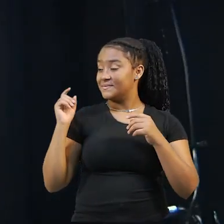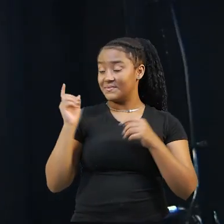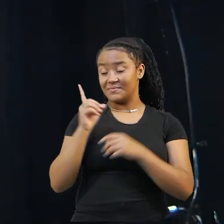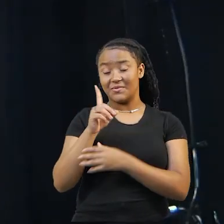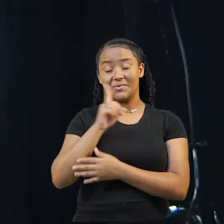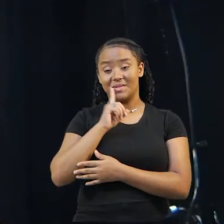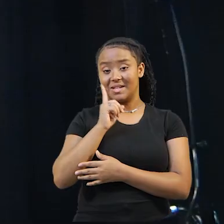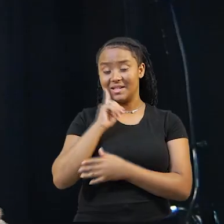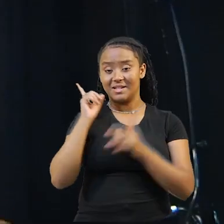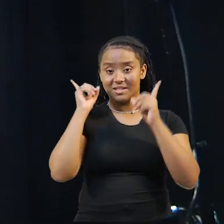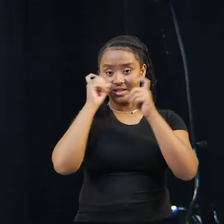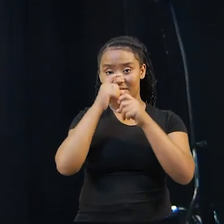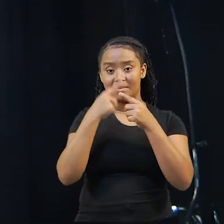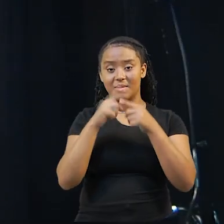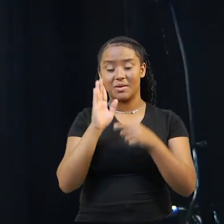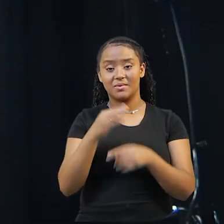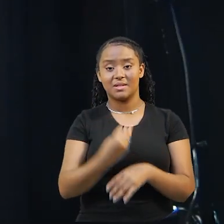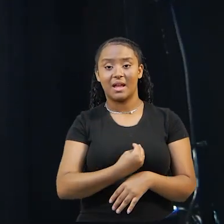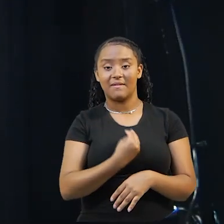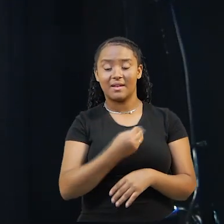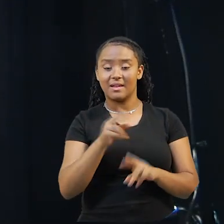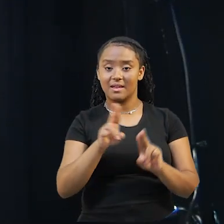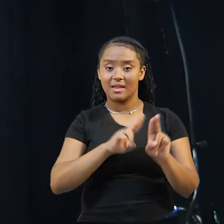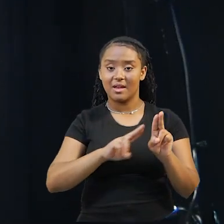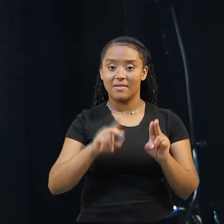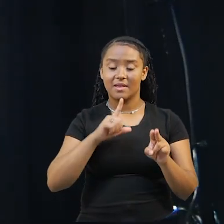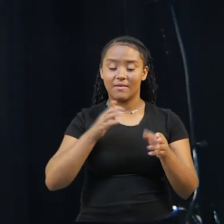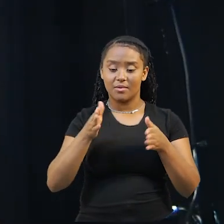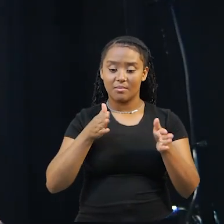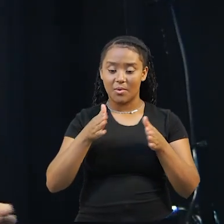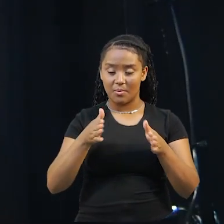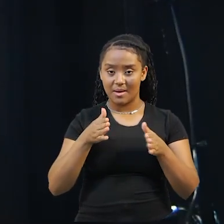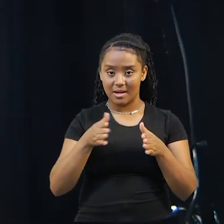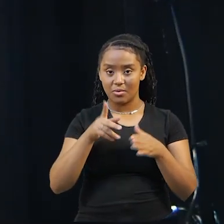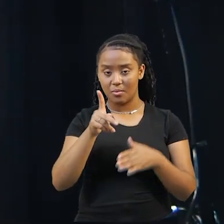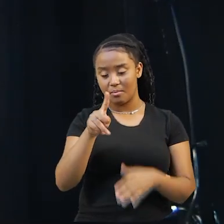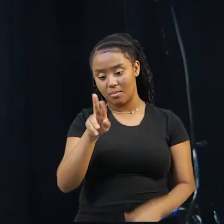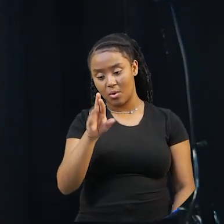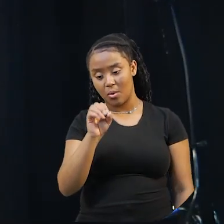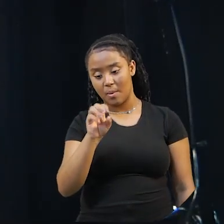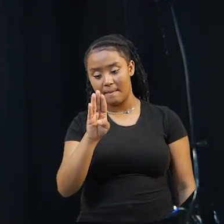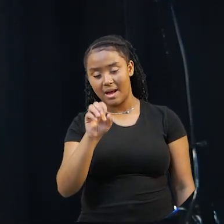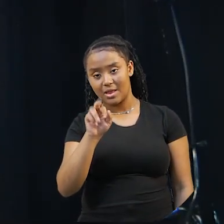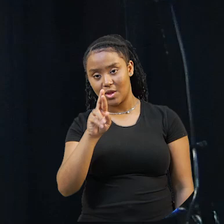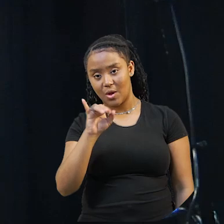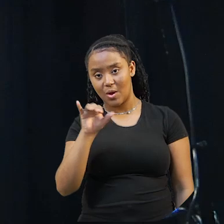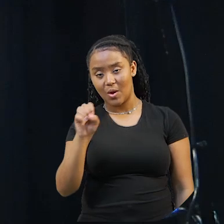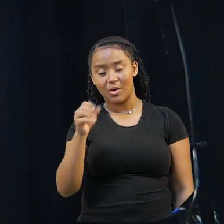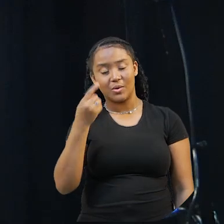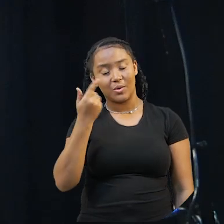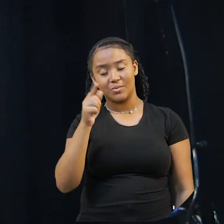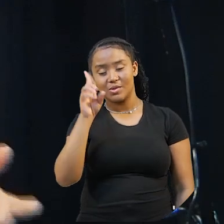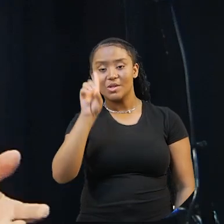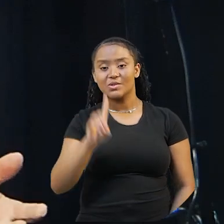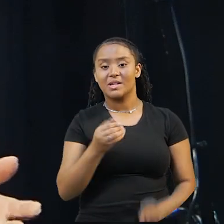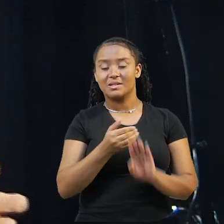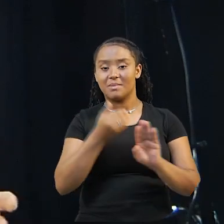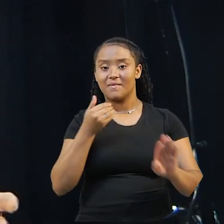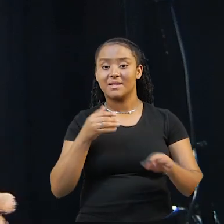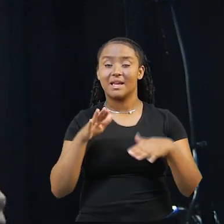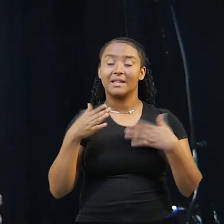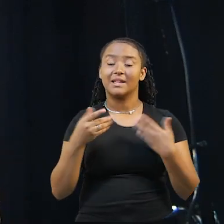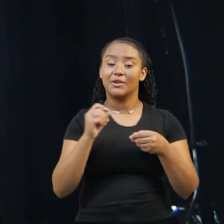como eu já estava aqui na UF e estava no período probatório, eu não tinha direito a me afastar ainda, né? Então, eu cursava